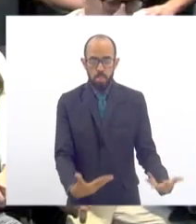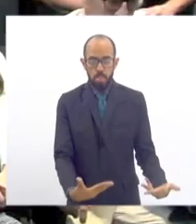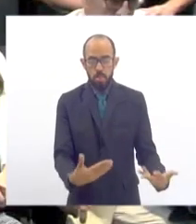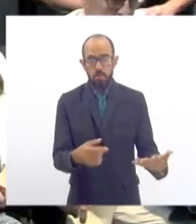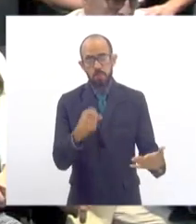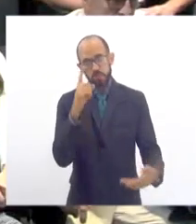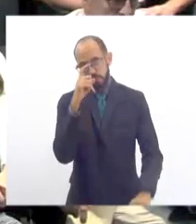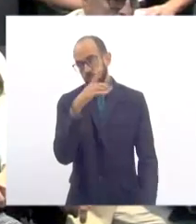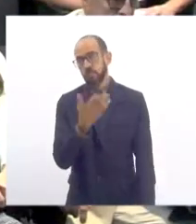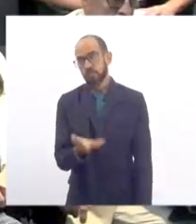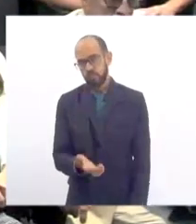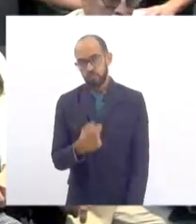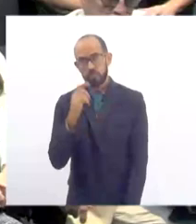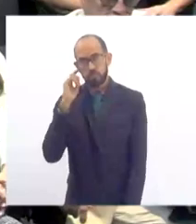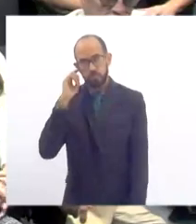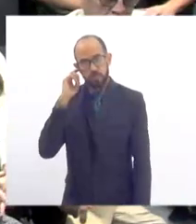situação